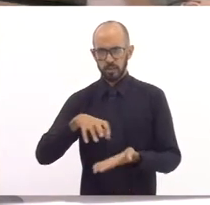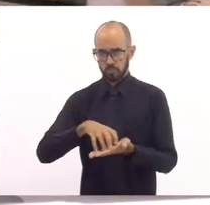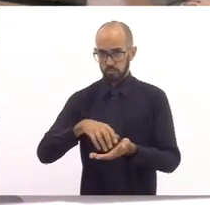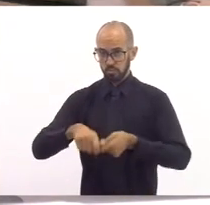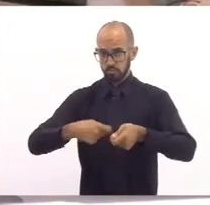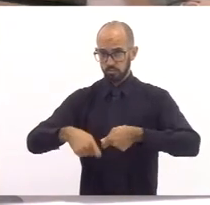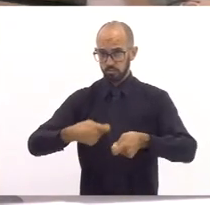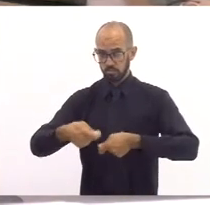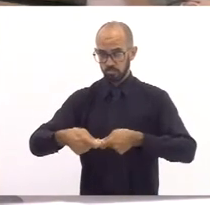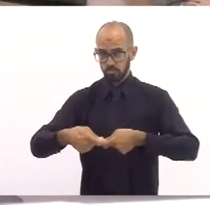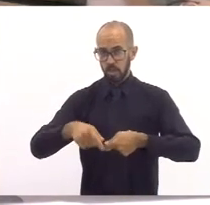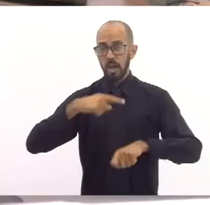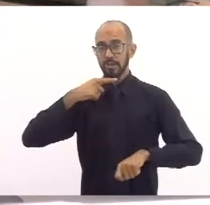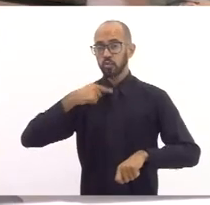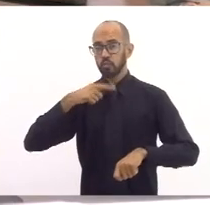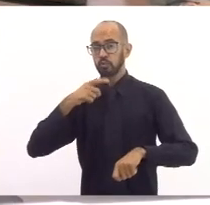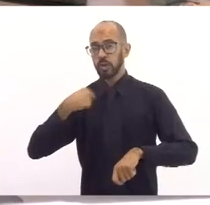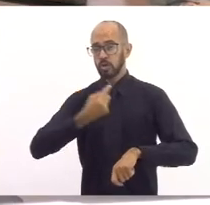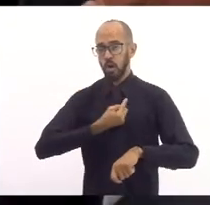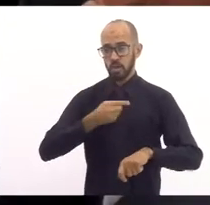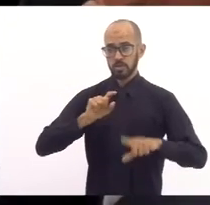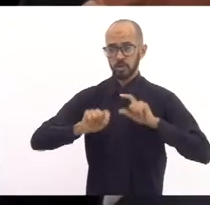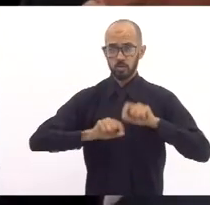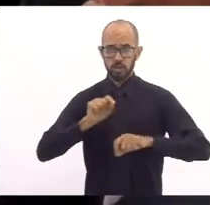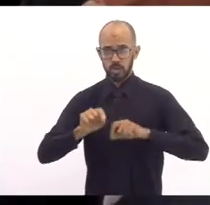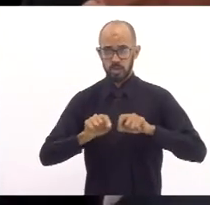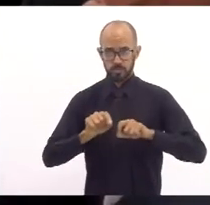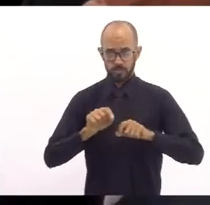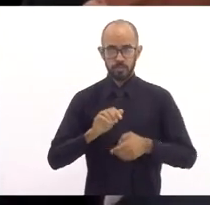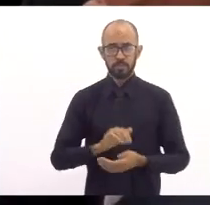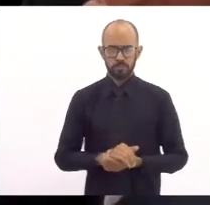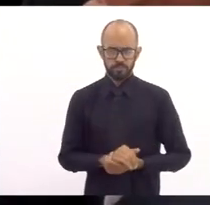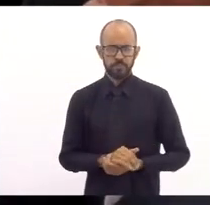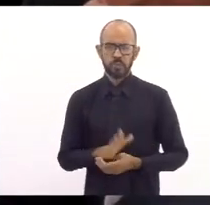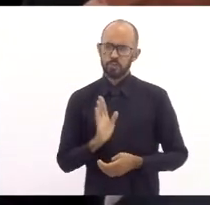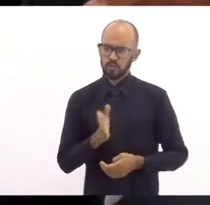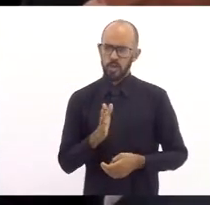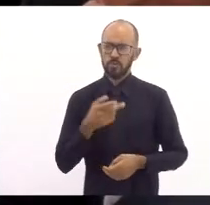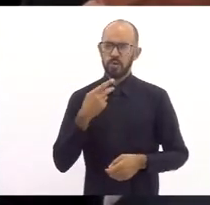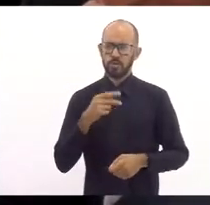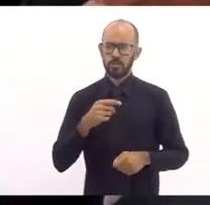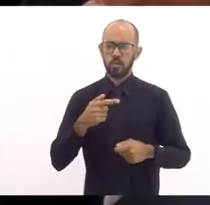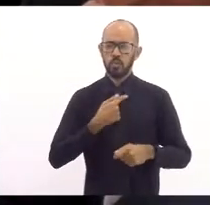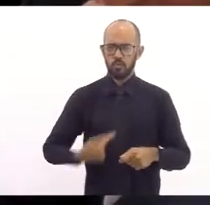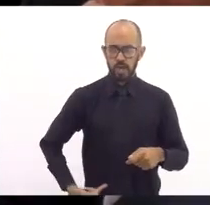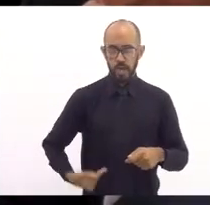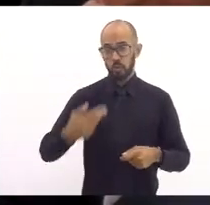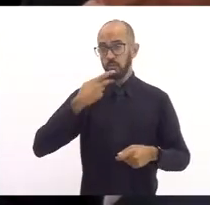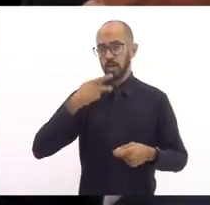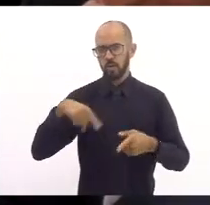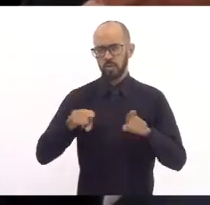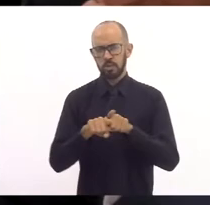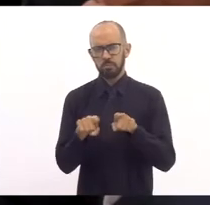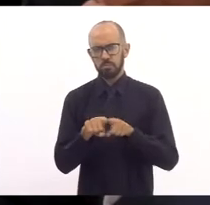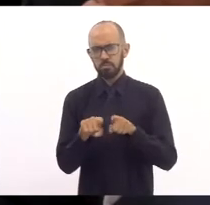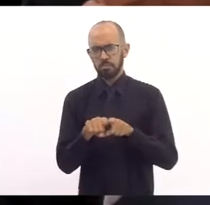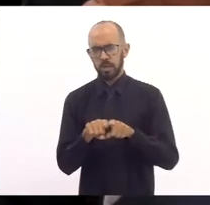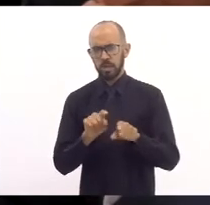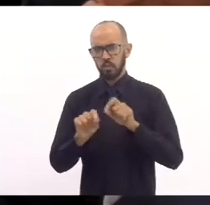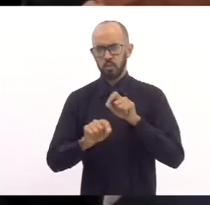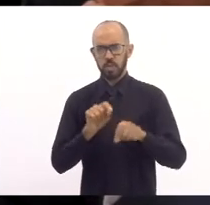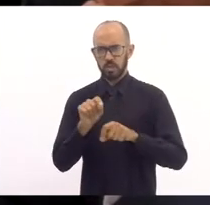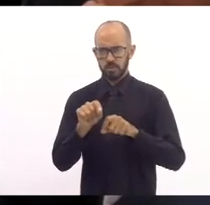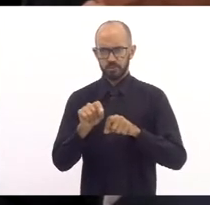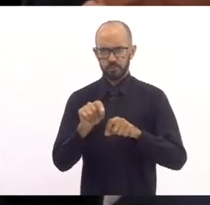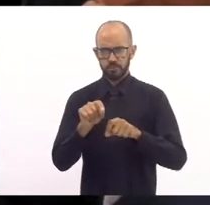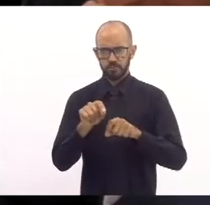que precisa ser alcançada. Da nossa parte, o que chamou a atenção, inclusive acabou saindo na própria fala do governador, é de que... E era um